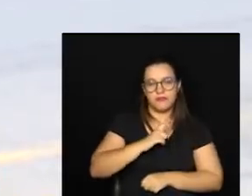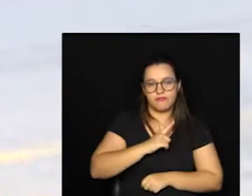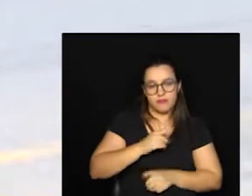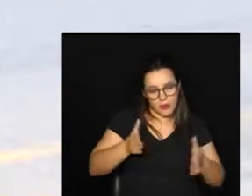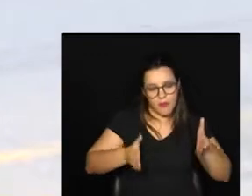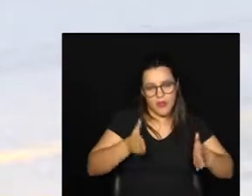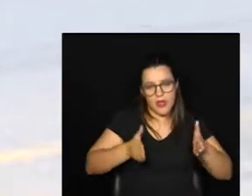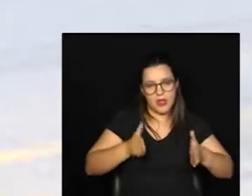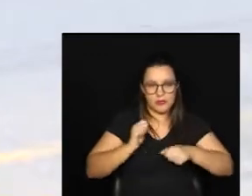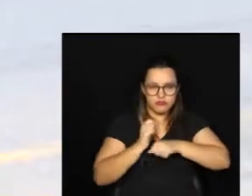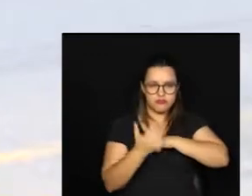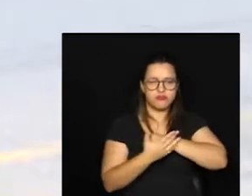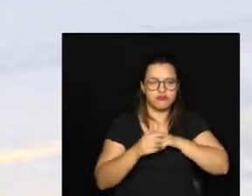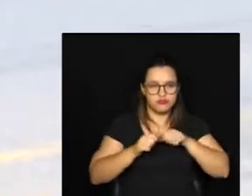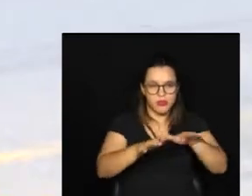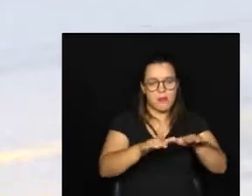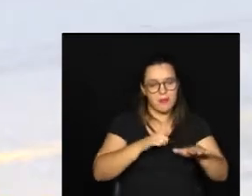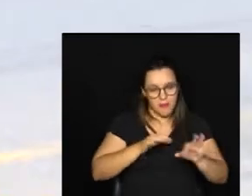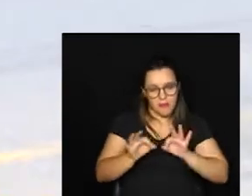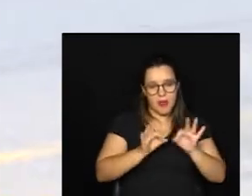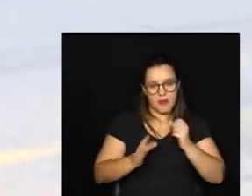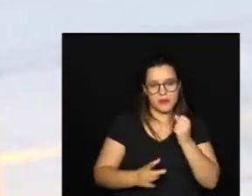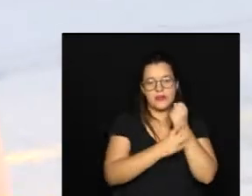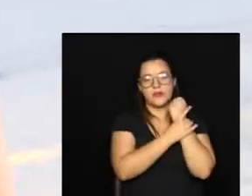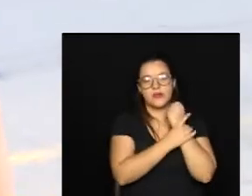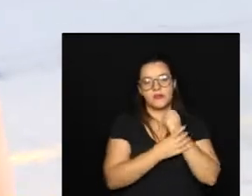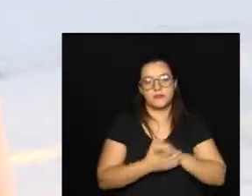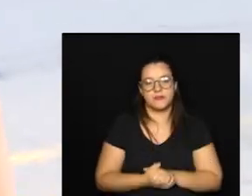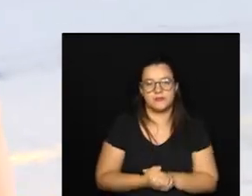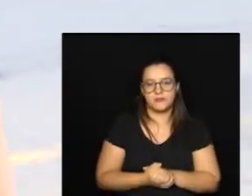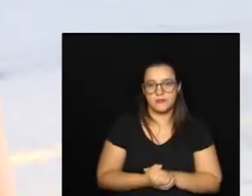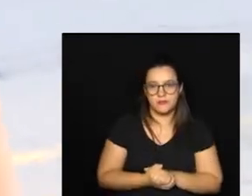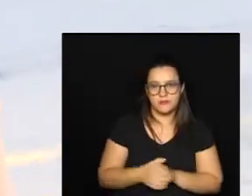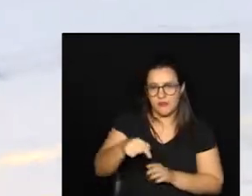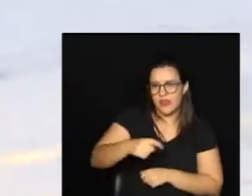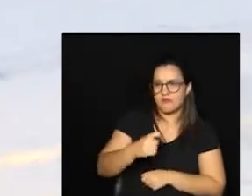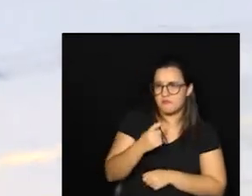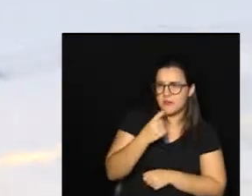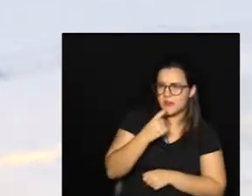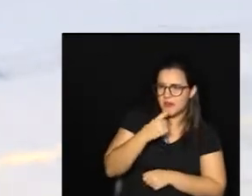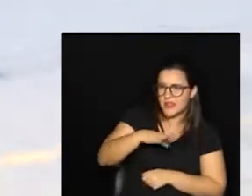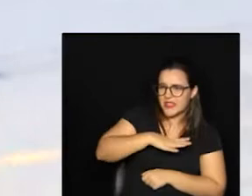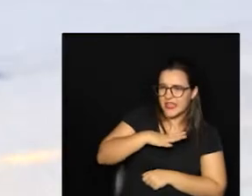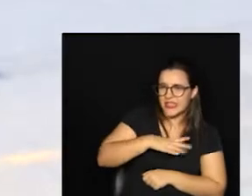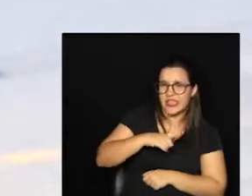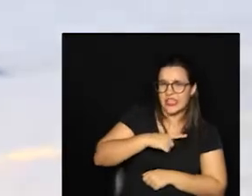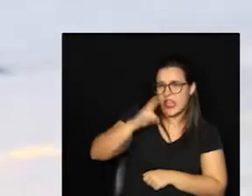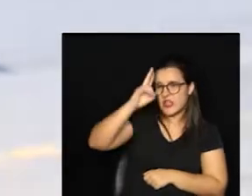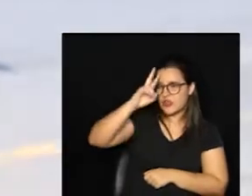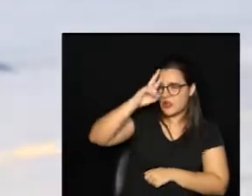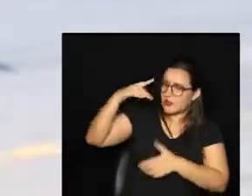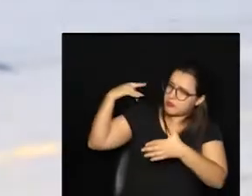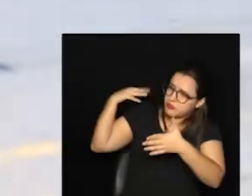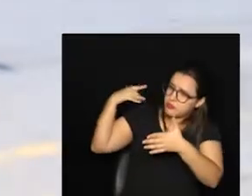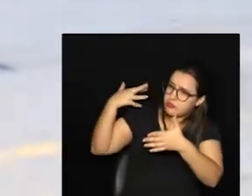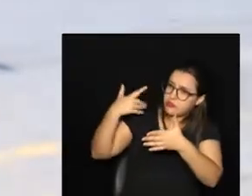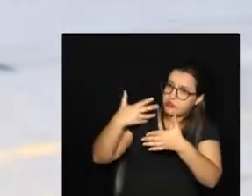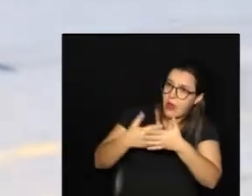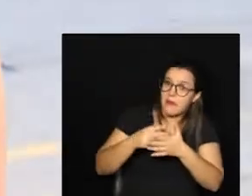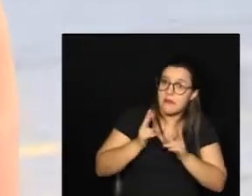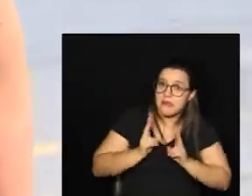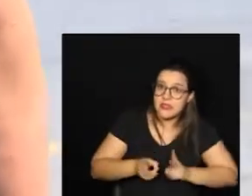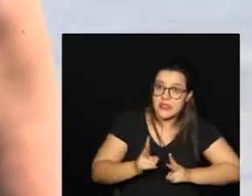época de pandemia. A cidade de Campinas, ela tem um histórico de boa imunização das crianças,